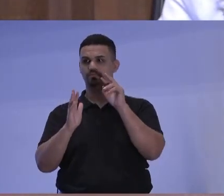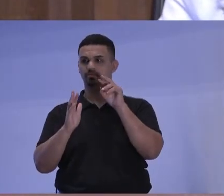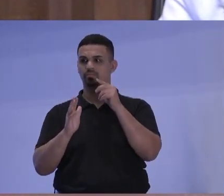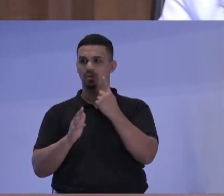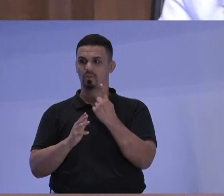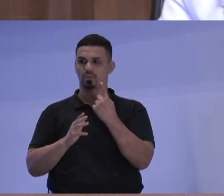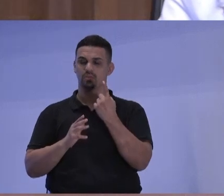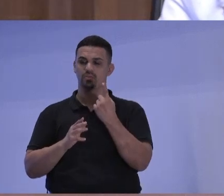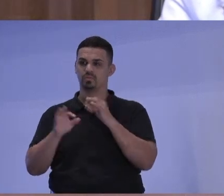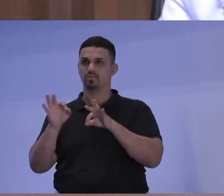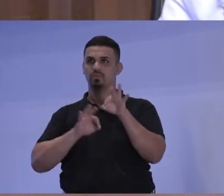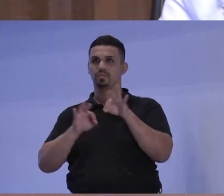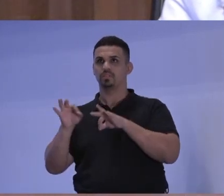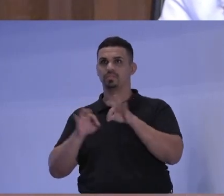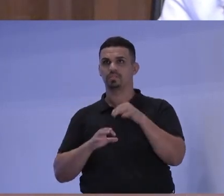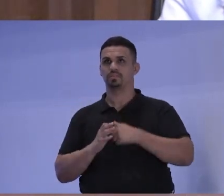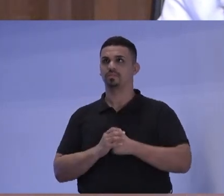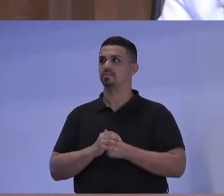segundo.